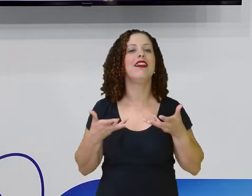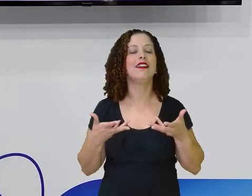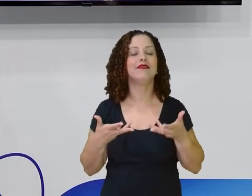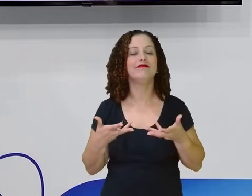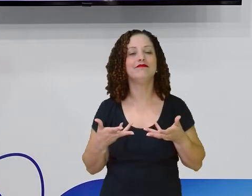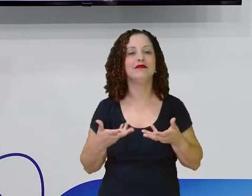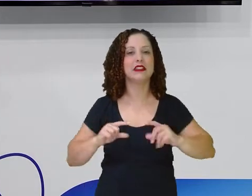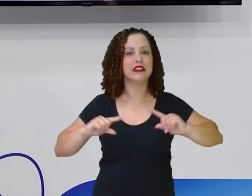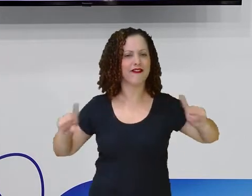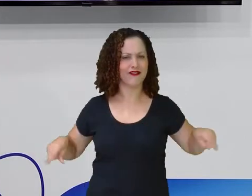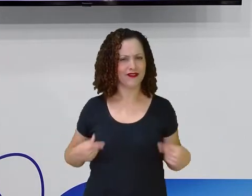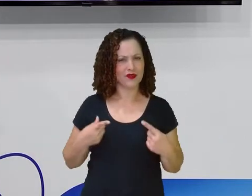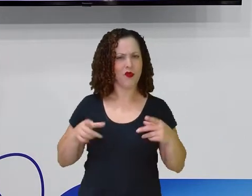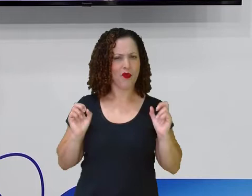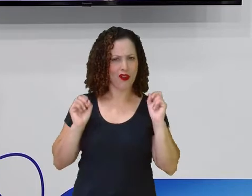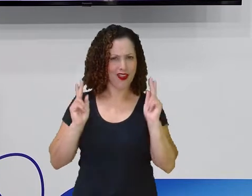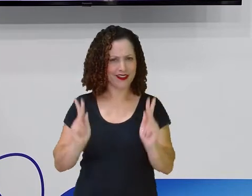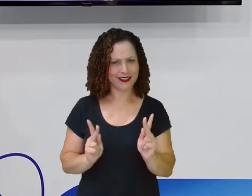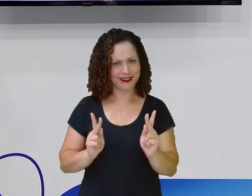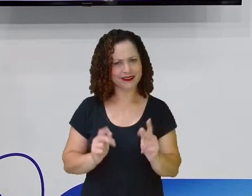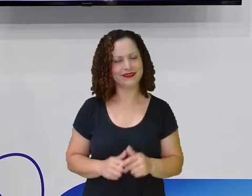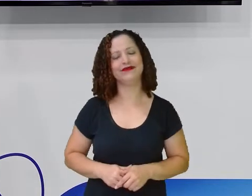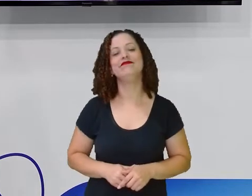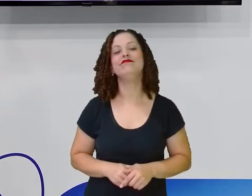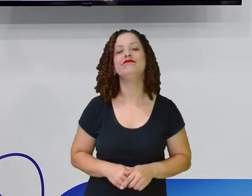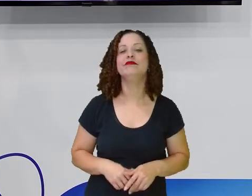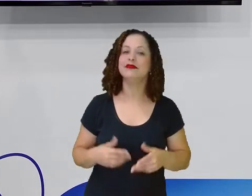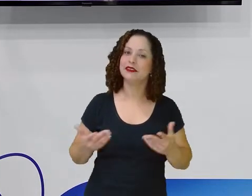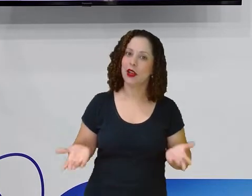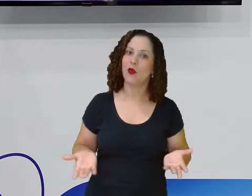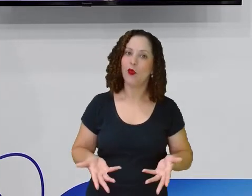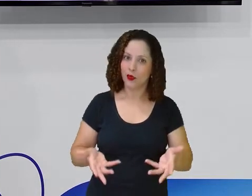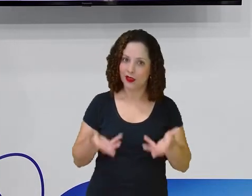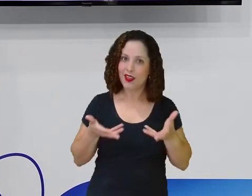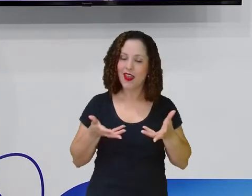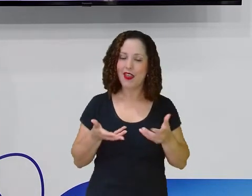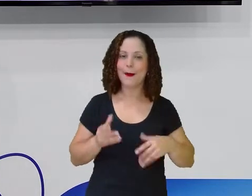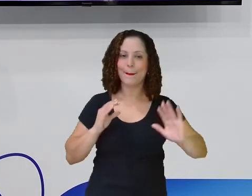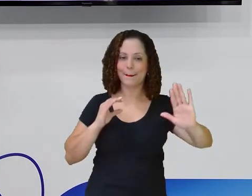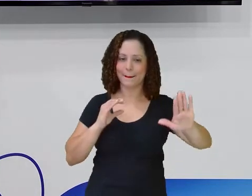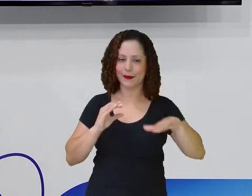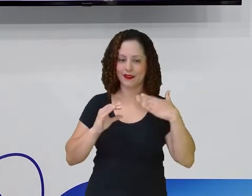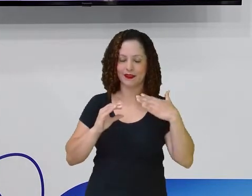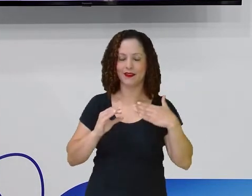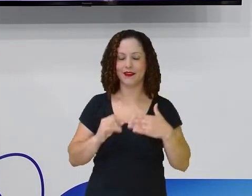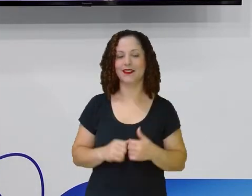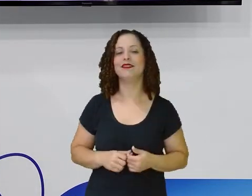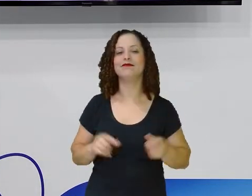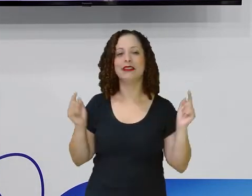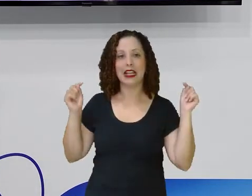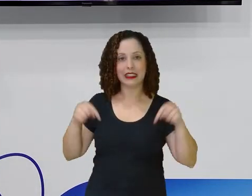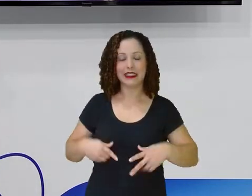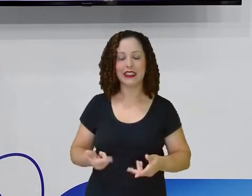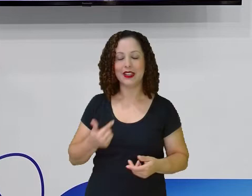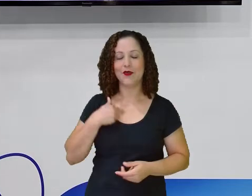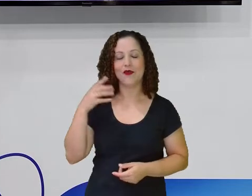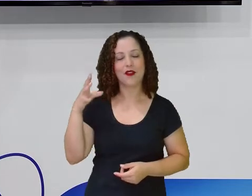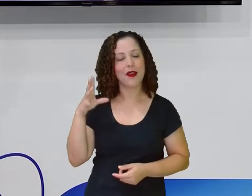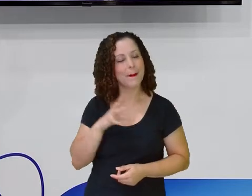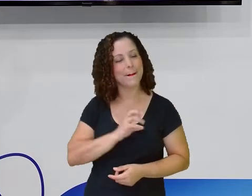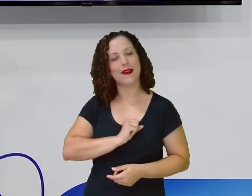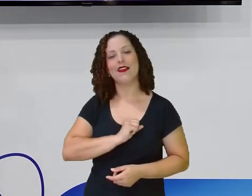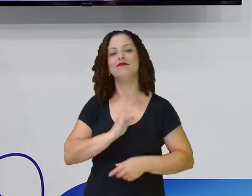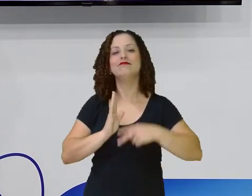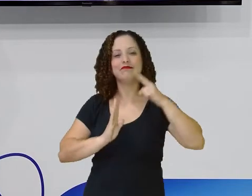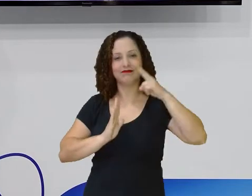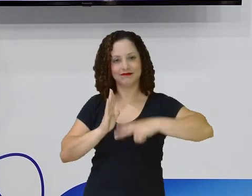aí? Se você topar, faz o que eu pedi, dá um jeito de chegar isso aqui pra gente, porque eu vou amar